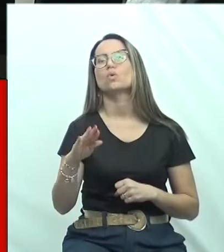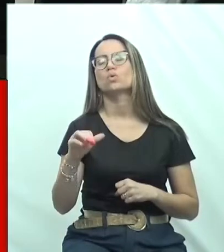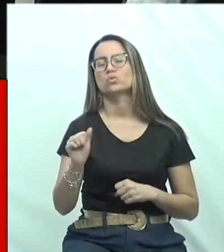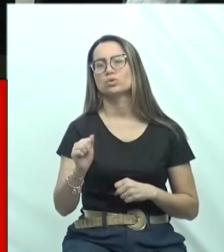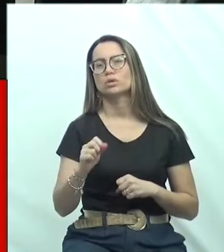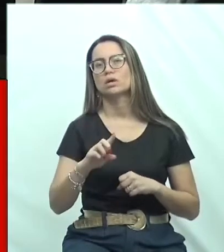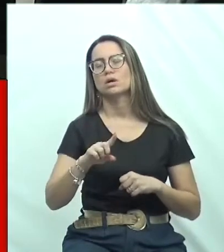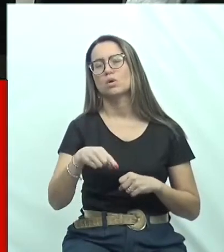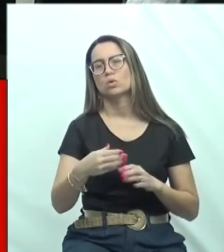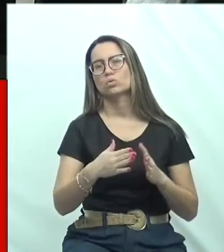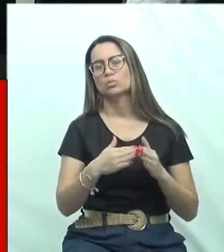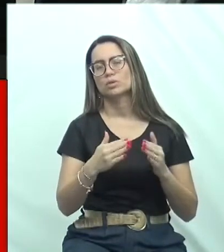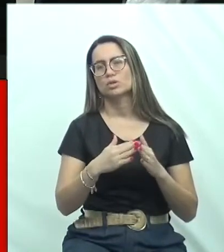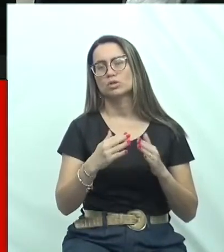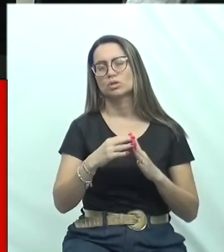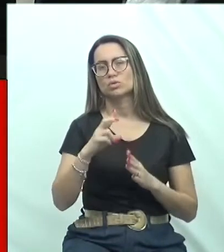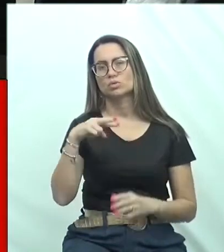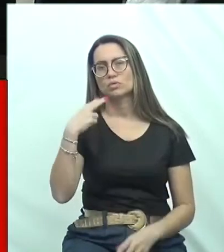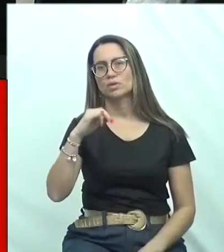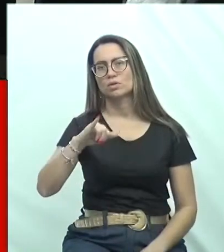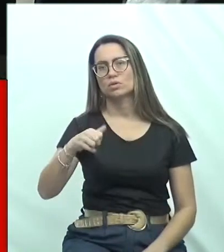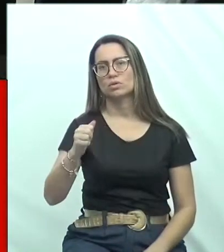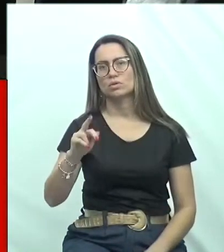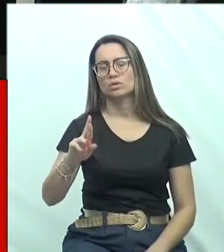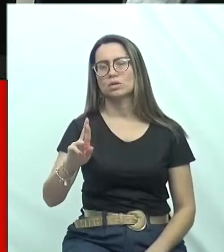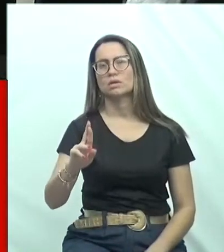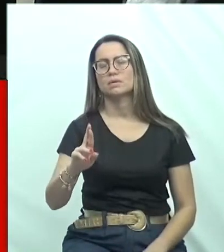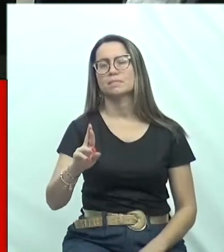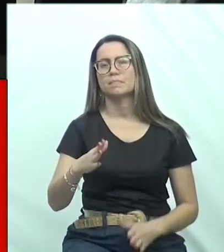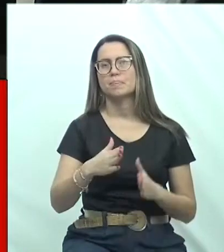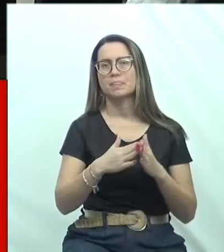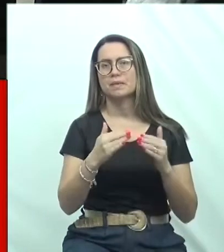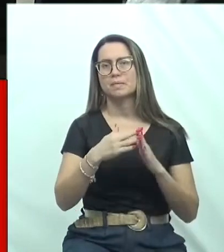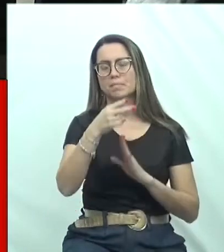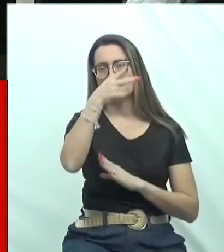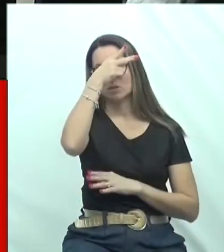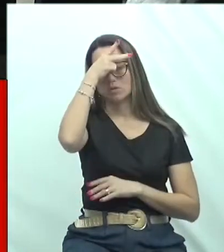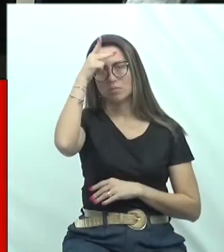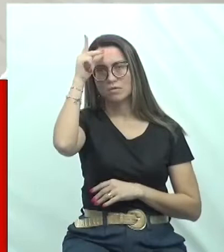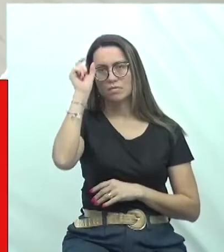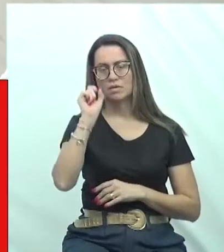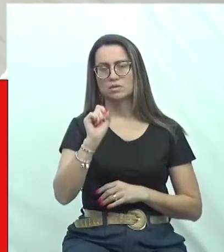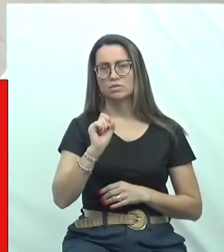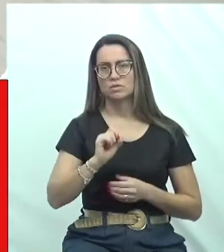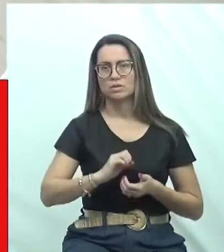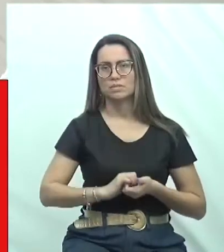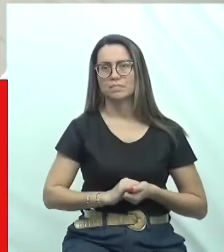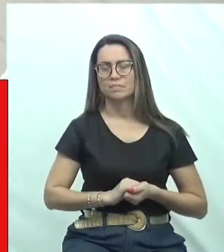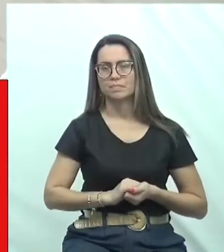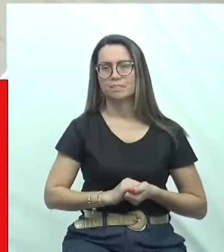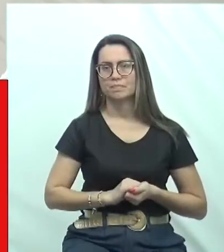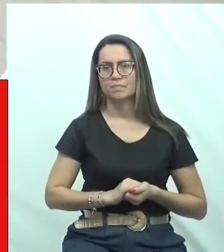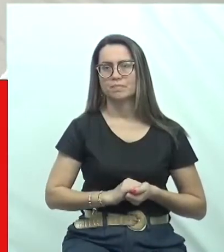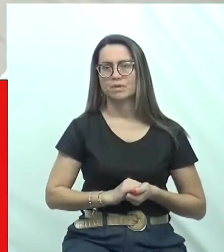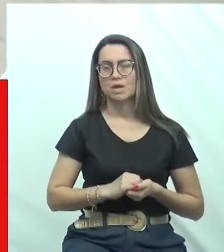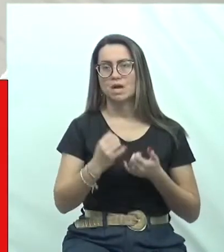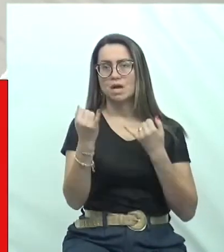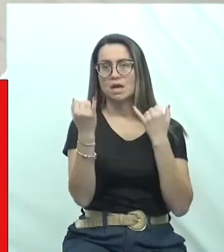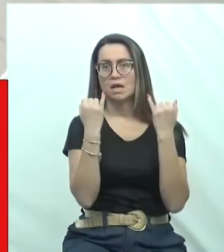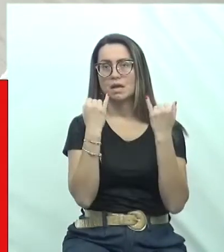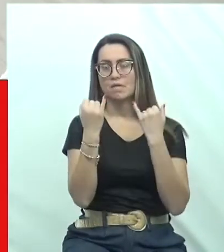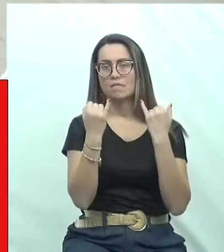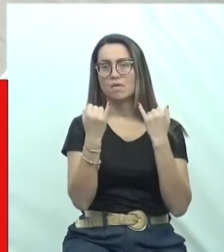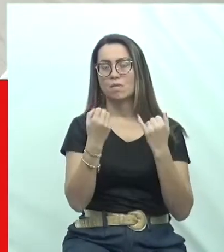476/2022, de autoria do vereador Jair Augusto Alexandre. Envio de expediente ao chefe do Poder Executivo Municipal para que informe